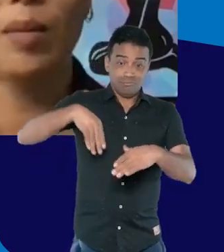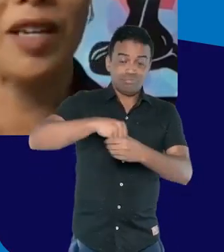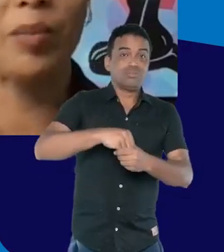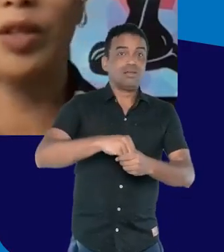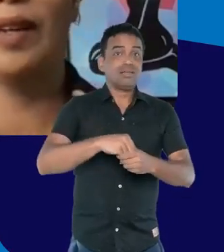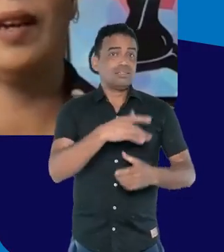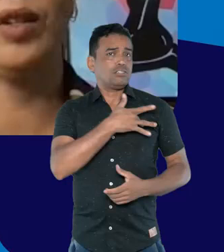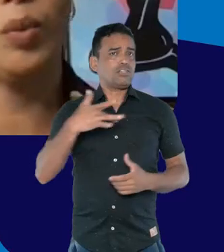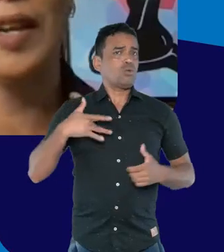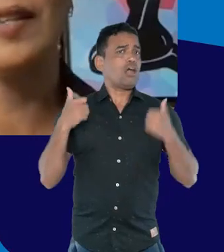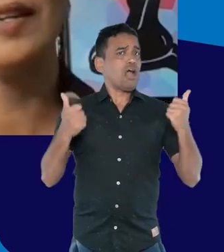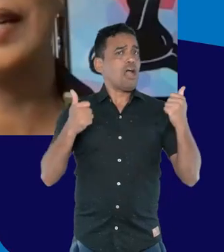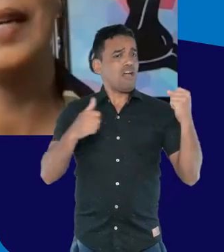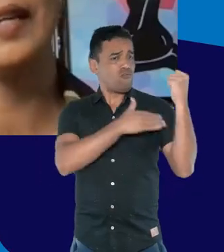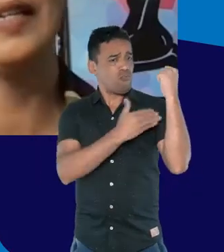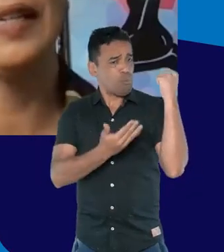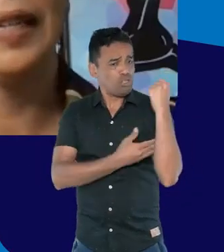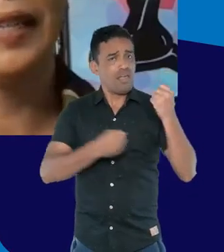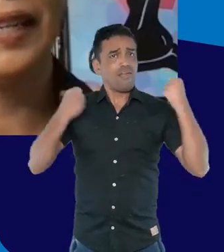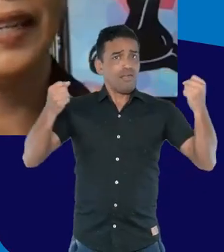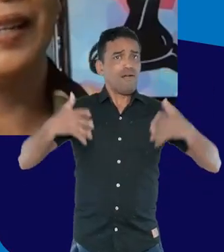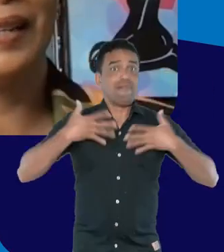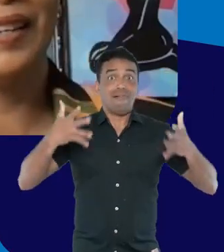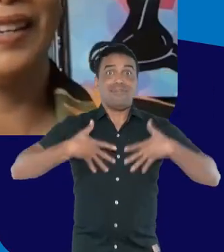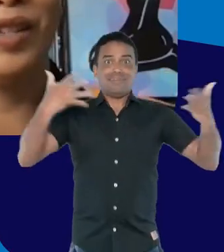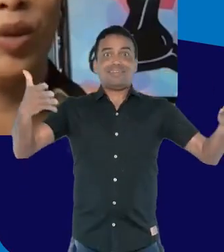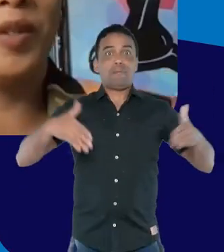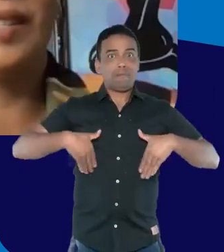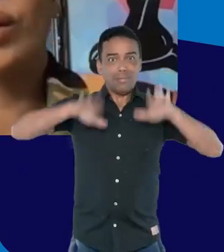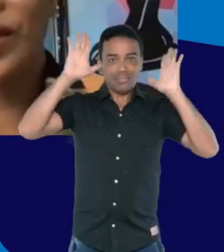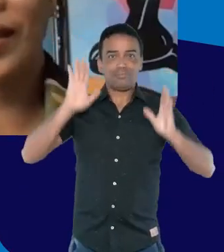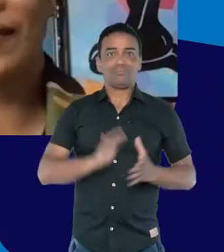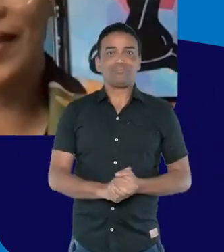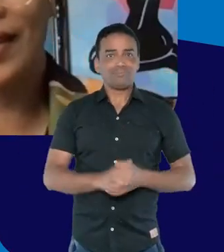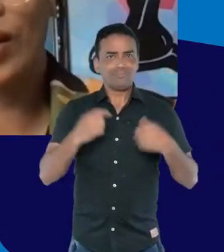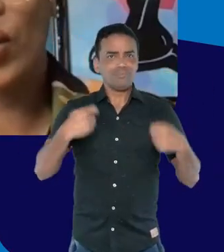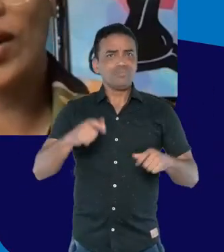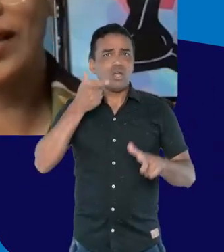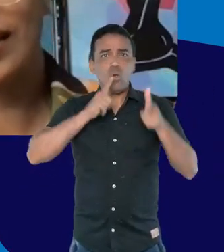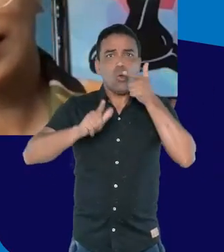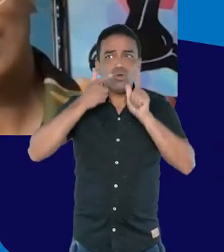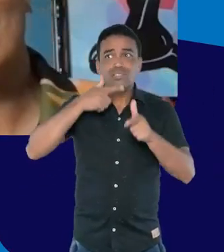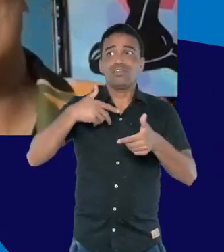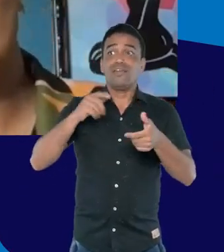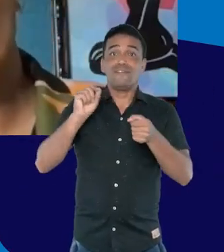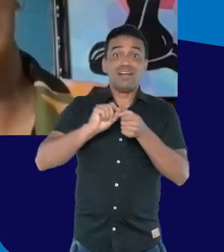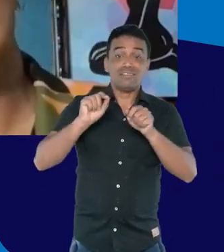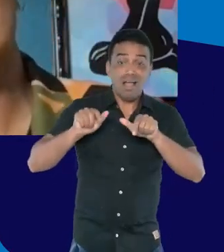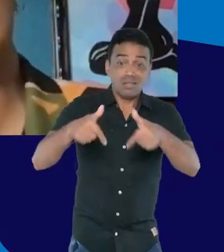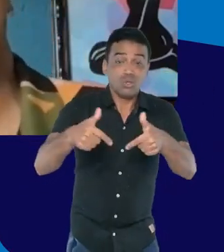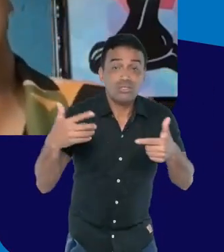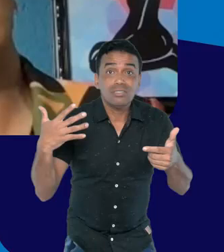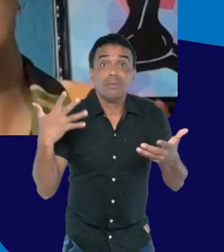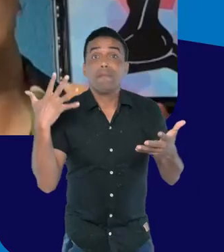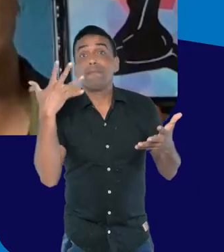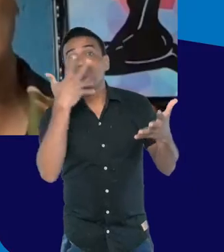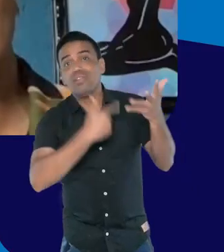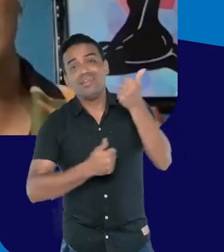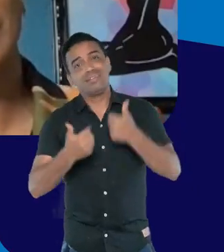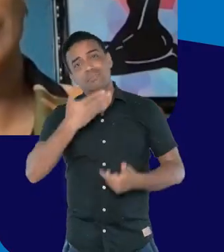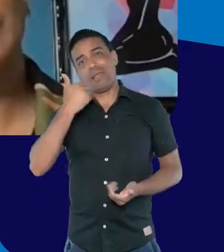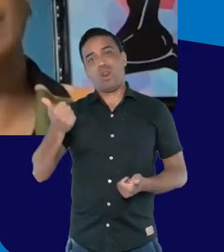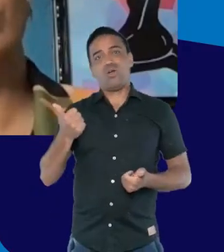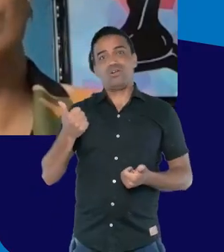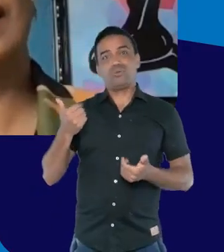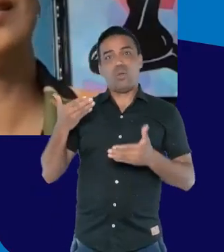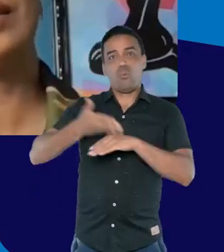precisa ficar mais potente, mais alegre, né? A gente precisa conseguir fazer coisas melhores, maiores depois que eu